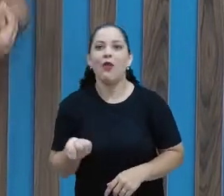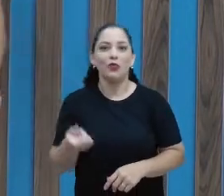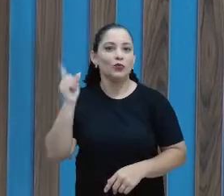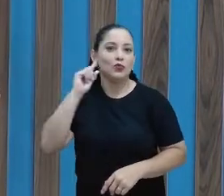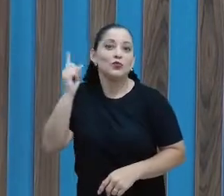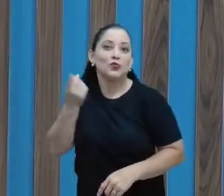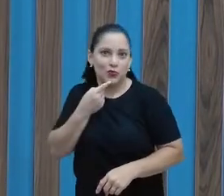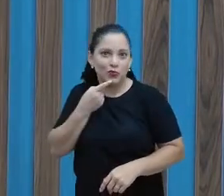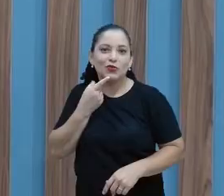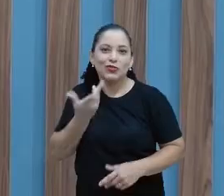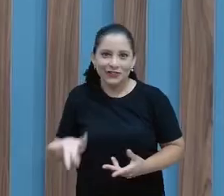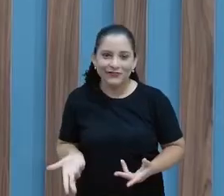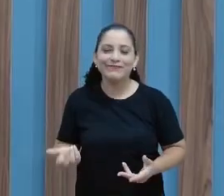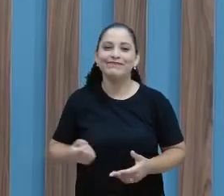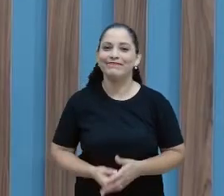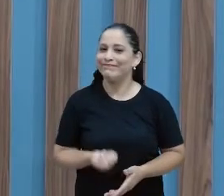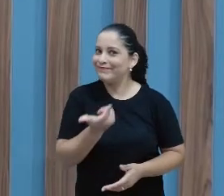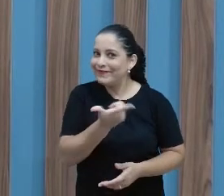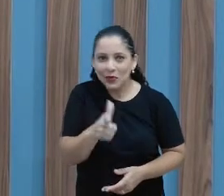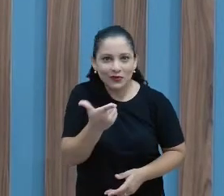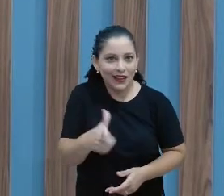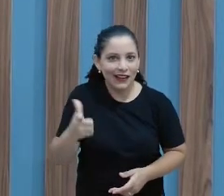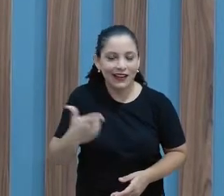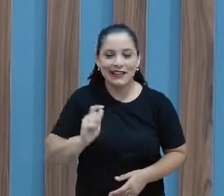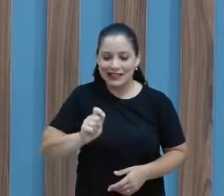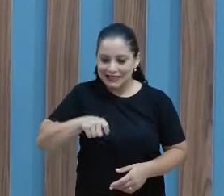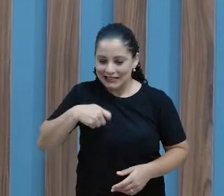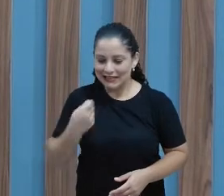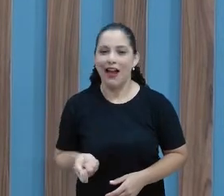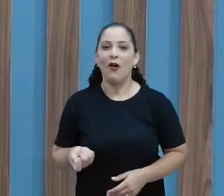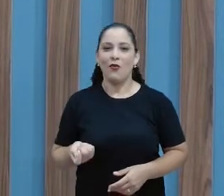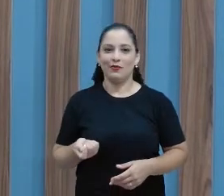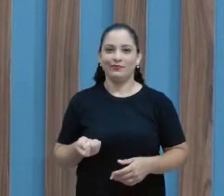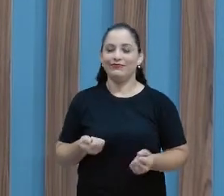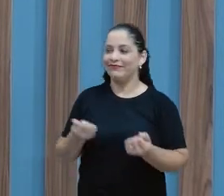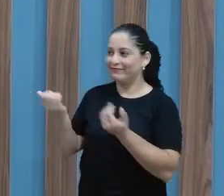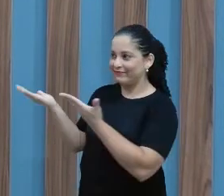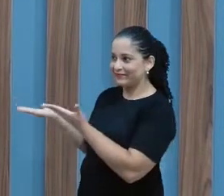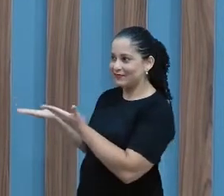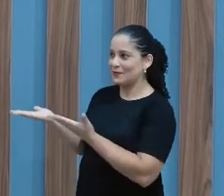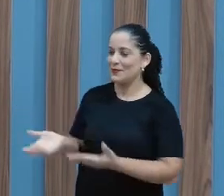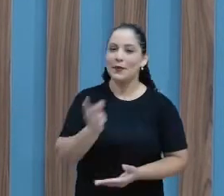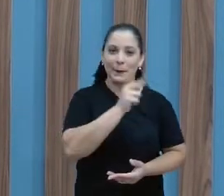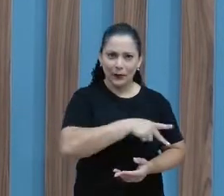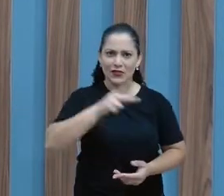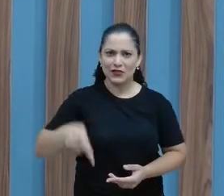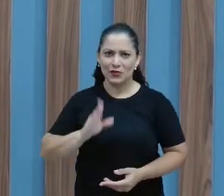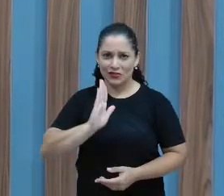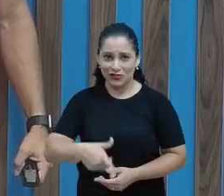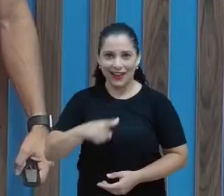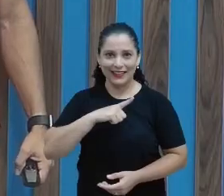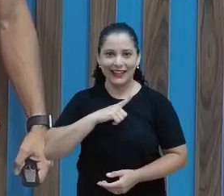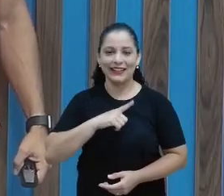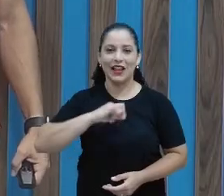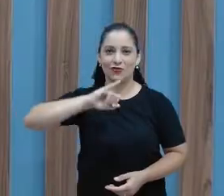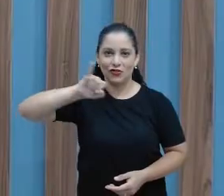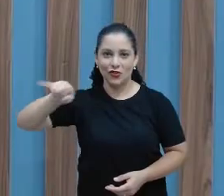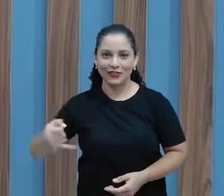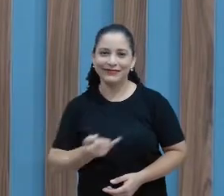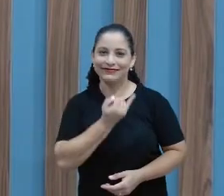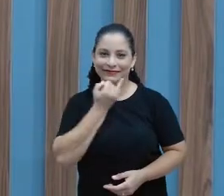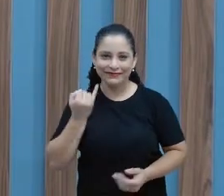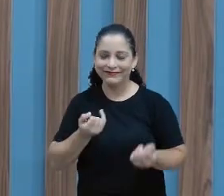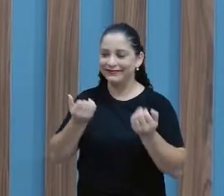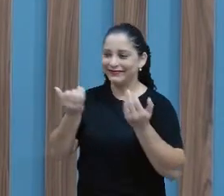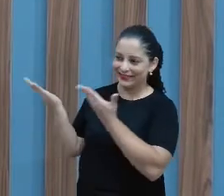dos surdos, pô. É mesmo? Eu não tenho um sinal. O meu é esse. O seu é como? Um J sorrindo. Um J